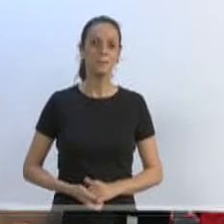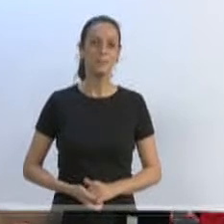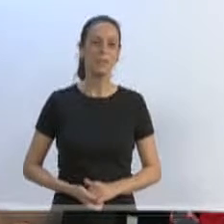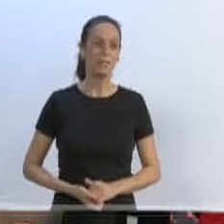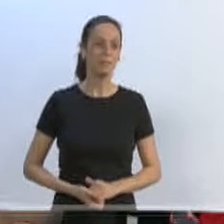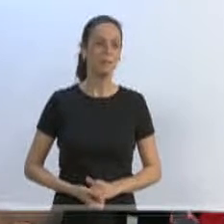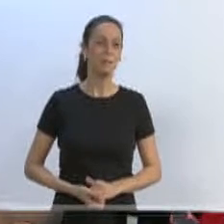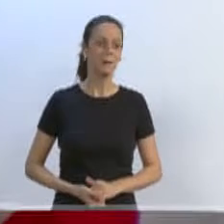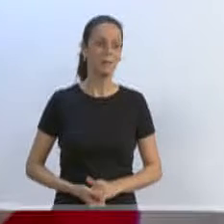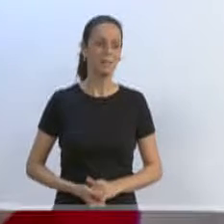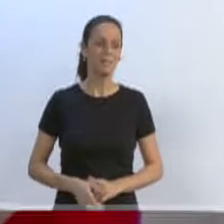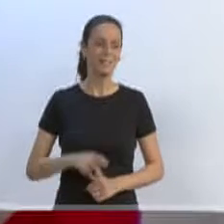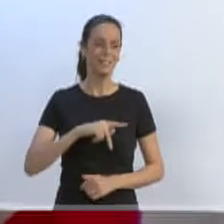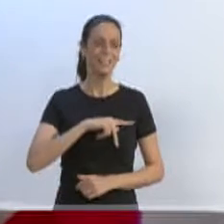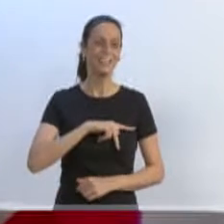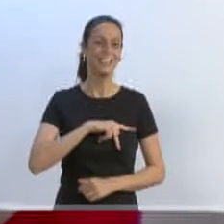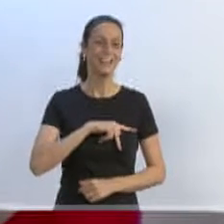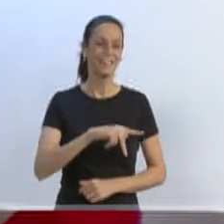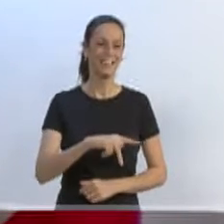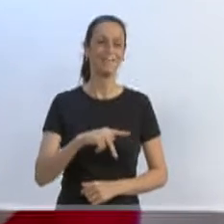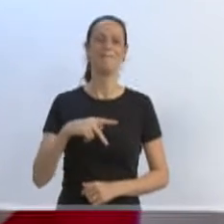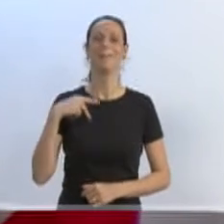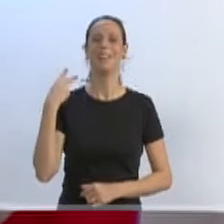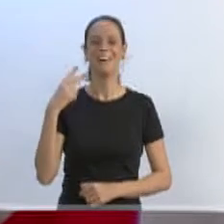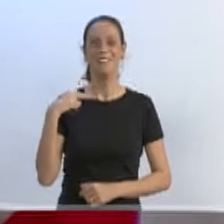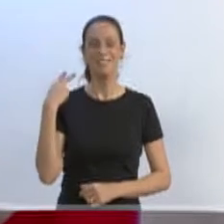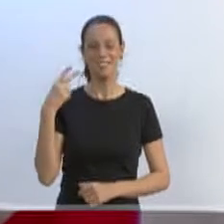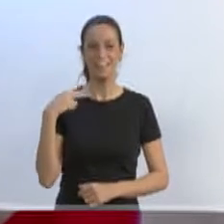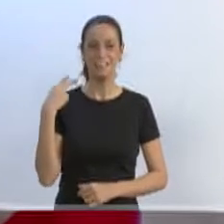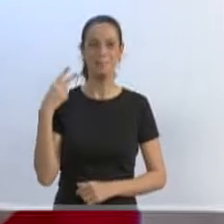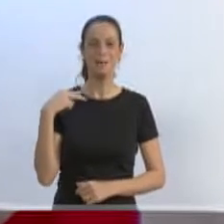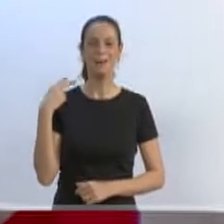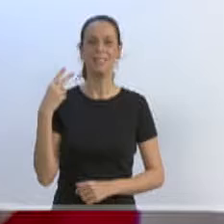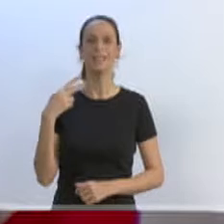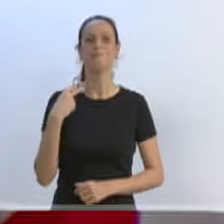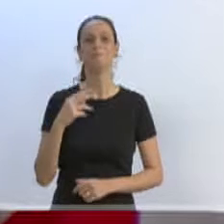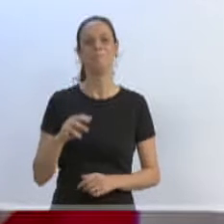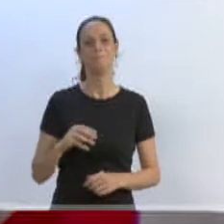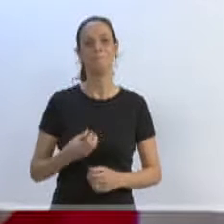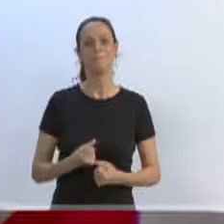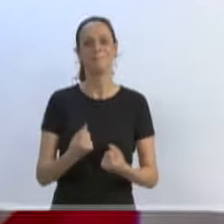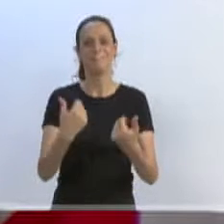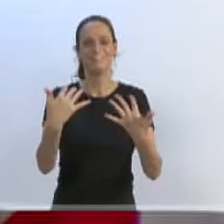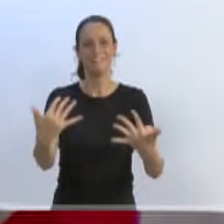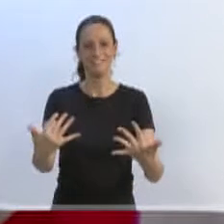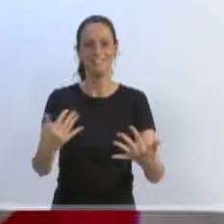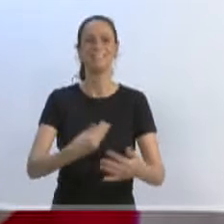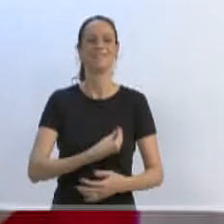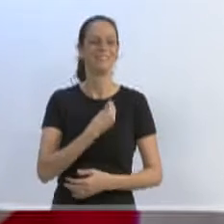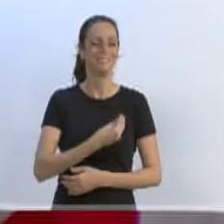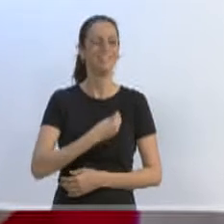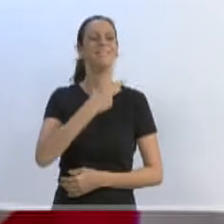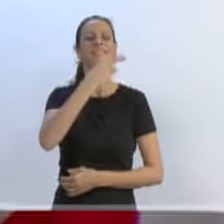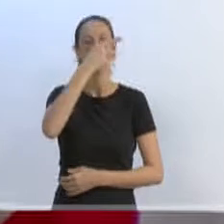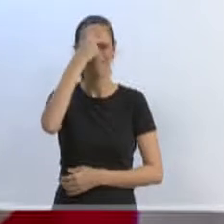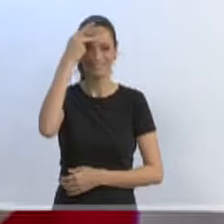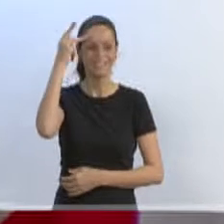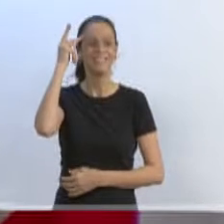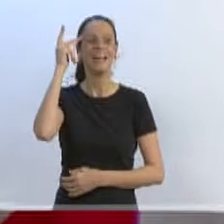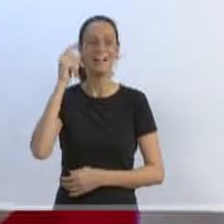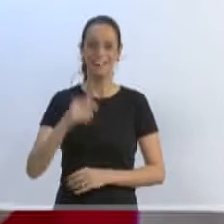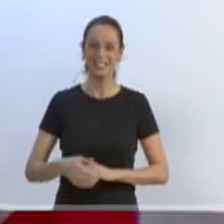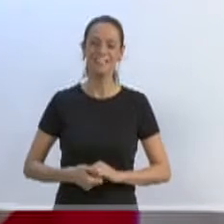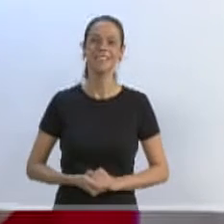senhor presidente senhores vereadores público que se encontra nesta casa que está em casa